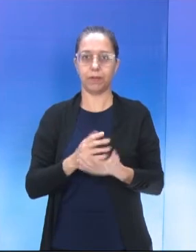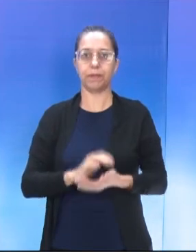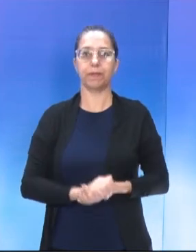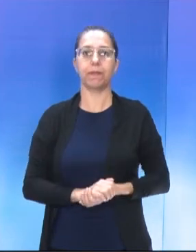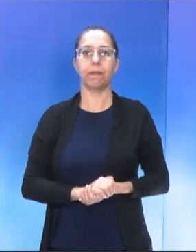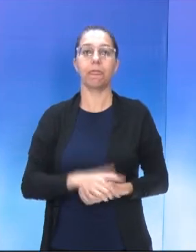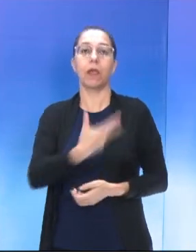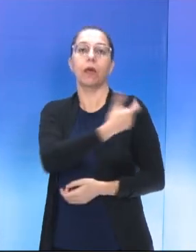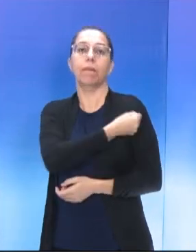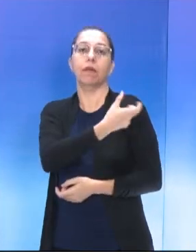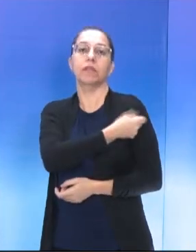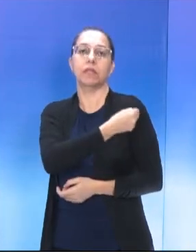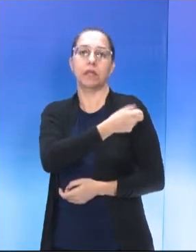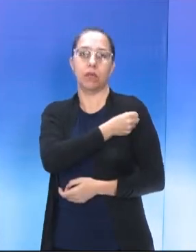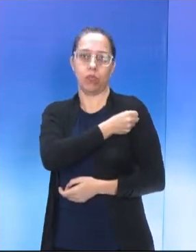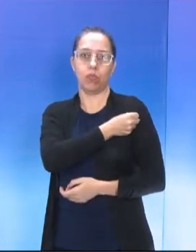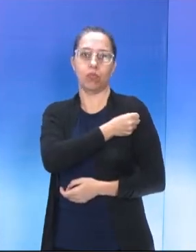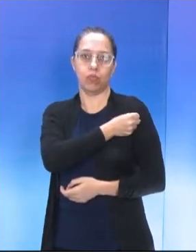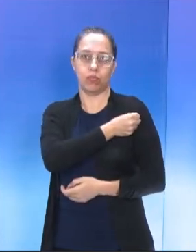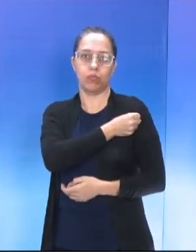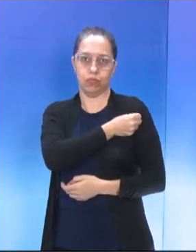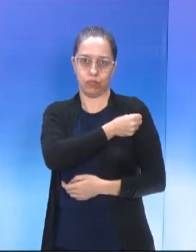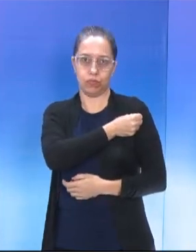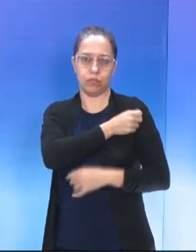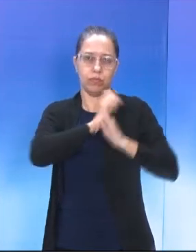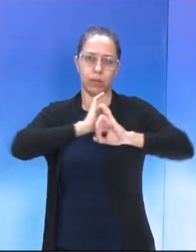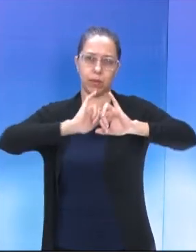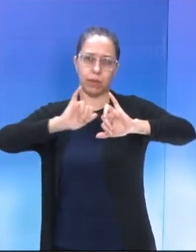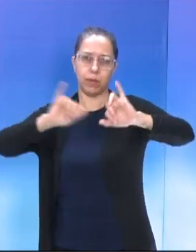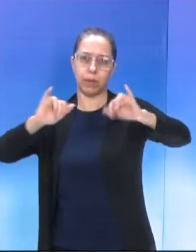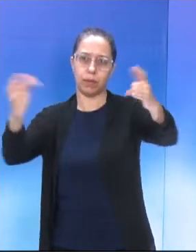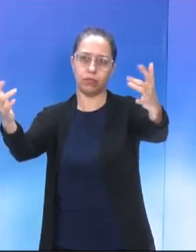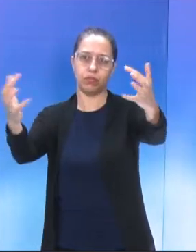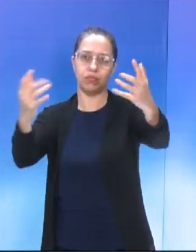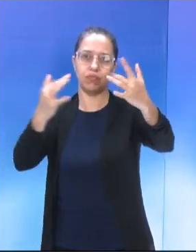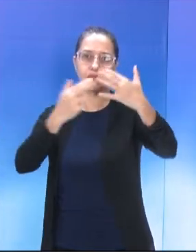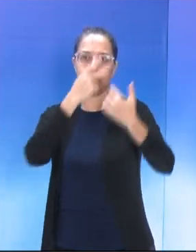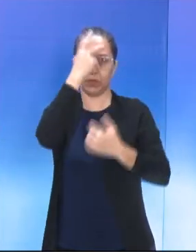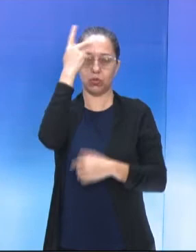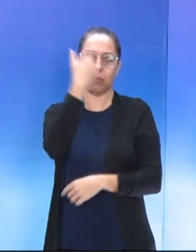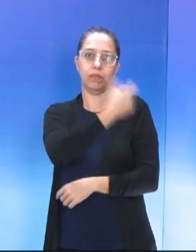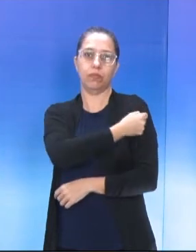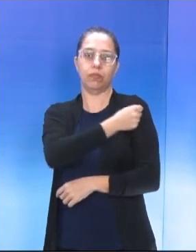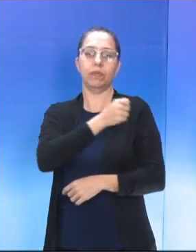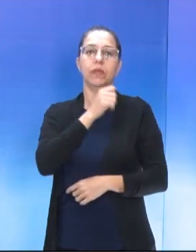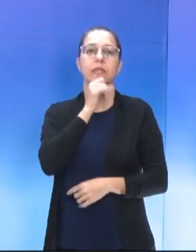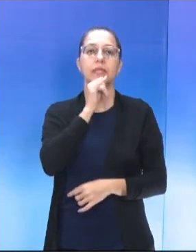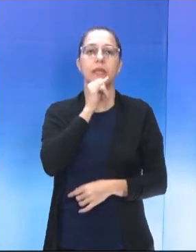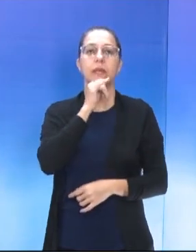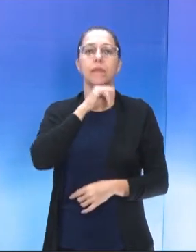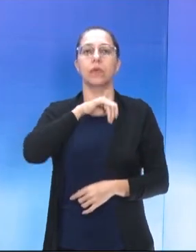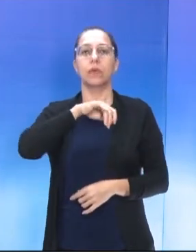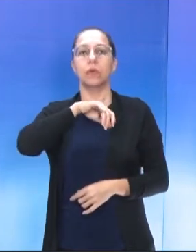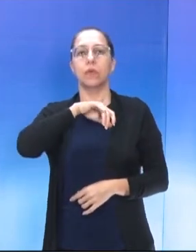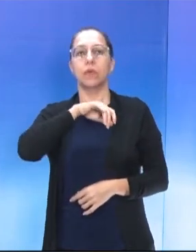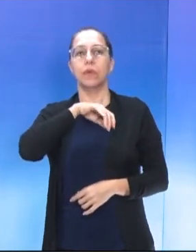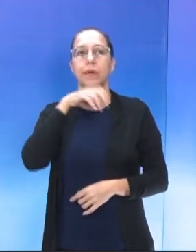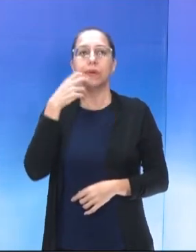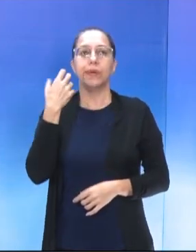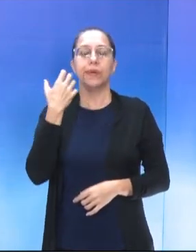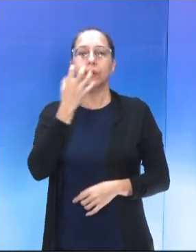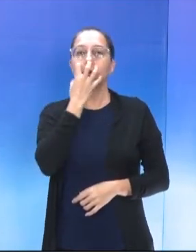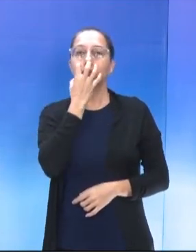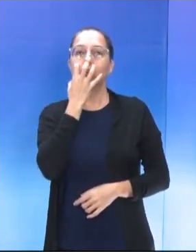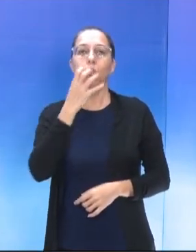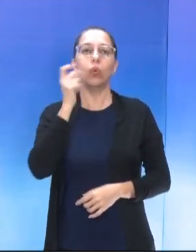de vacinação. Uma campanha de vacinação de, cachorro e gato. Campanha de vacinação de cachorro e